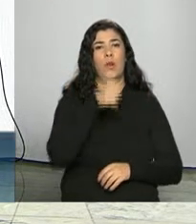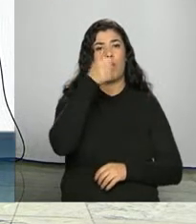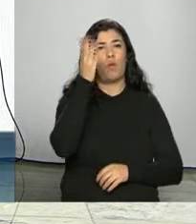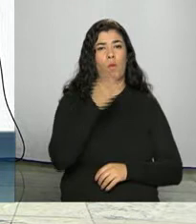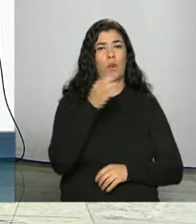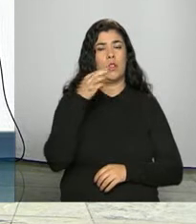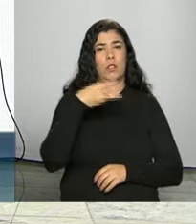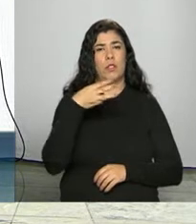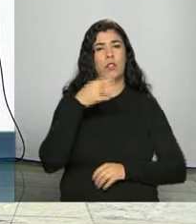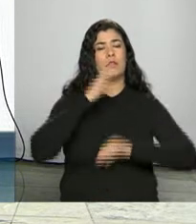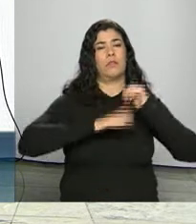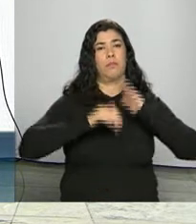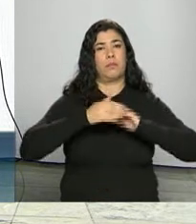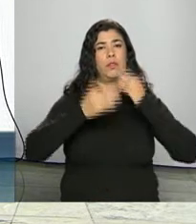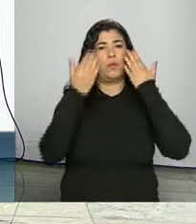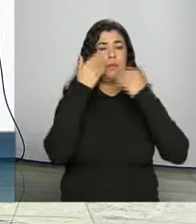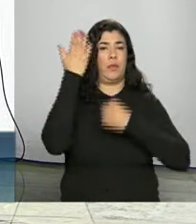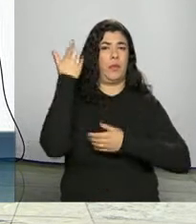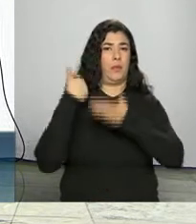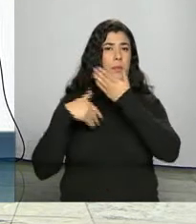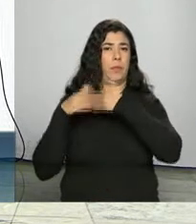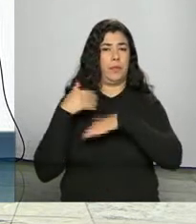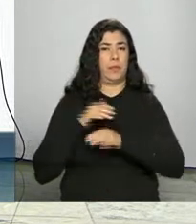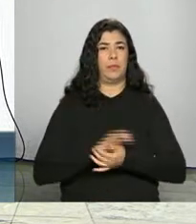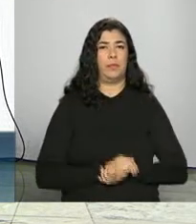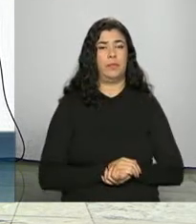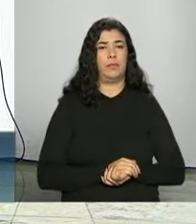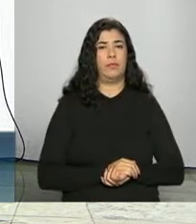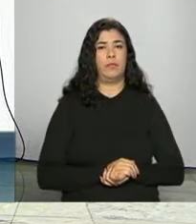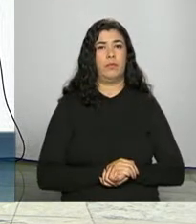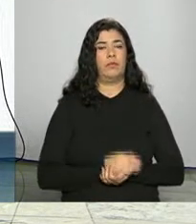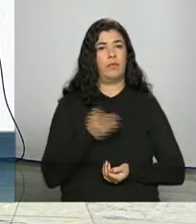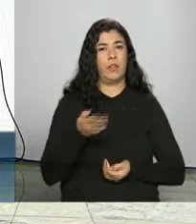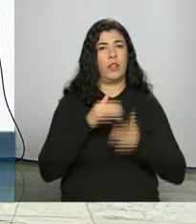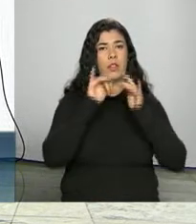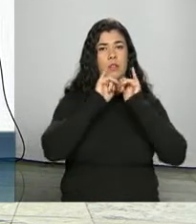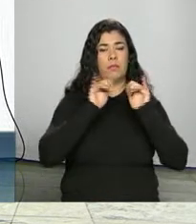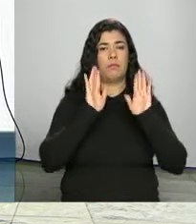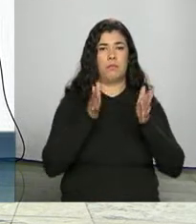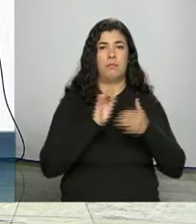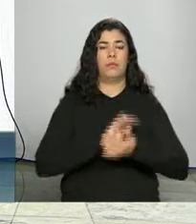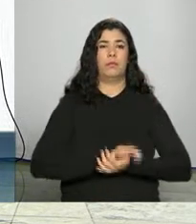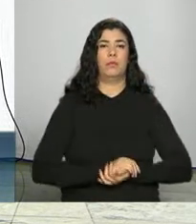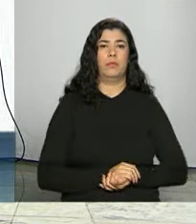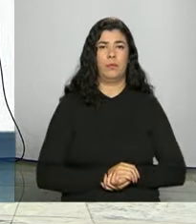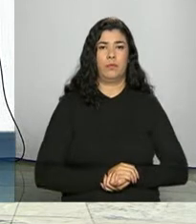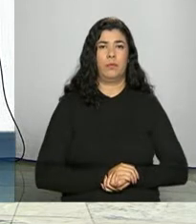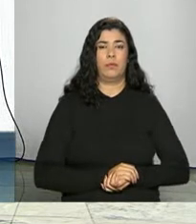historicamente a prática a gente tirar de água no Cantareira. Essa informação